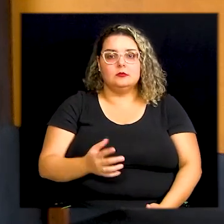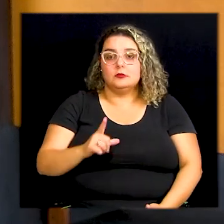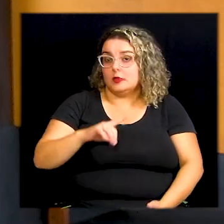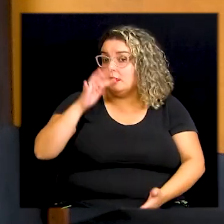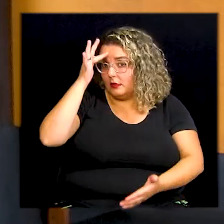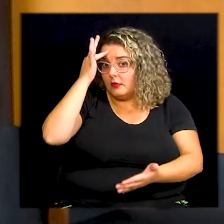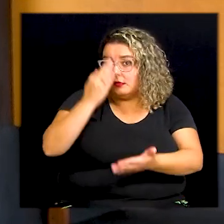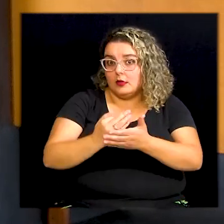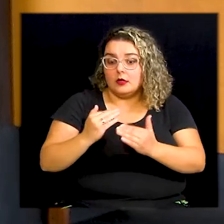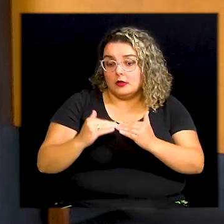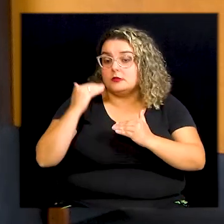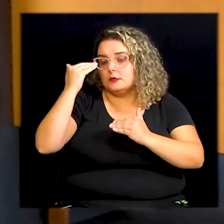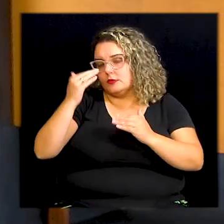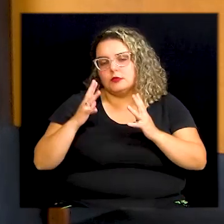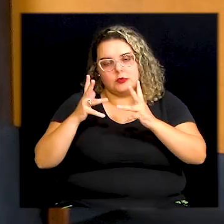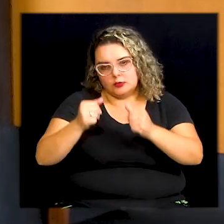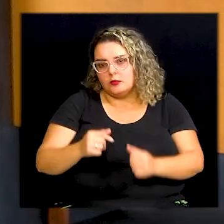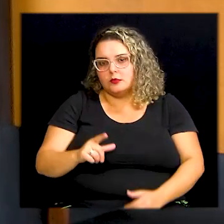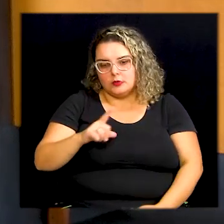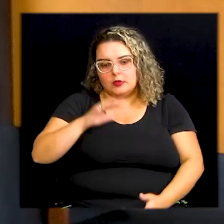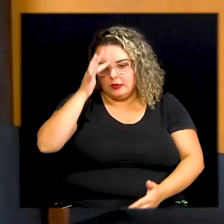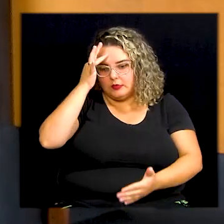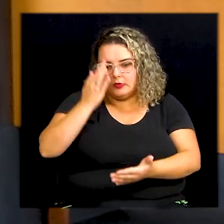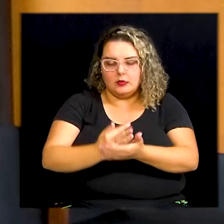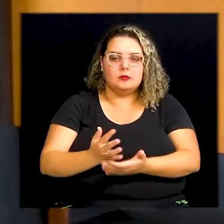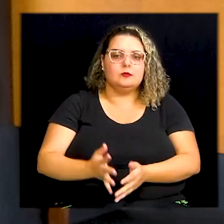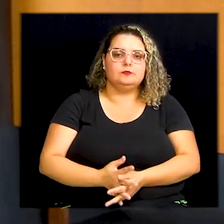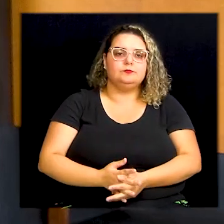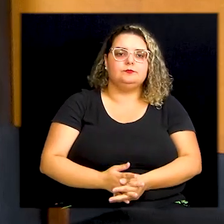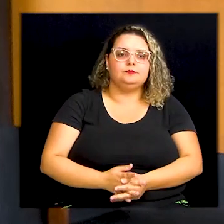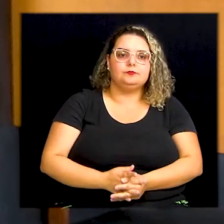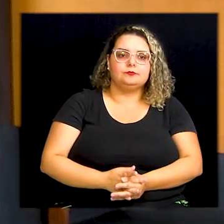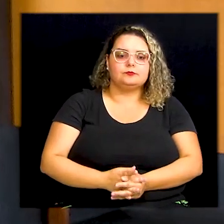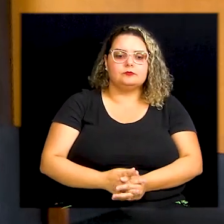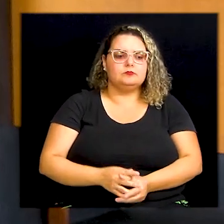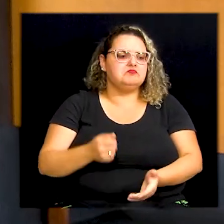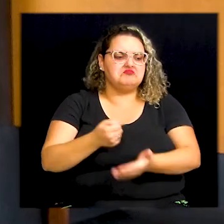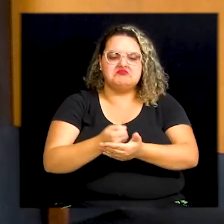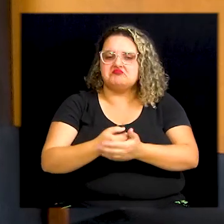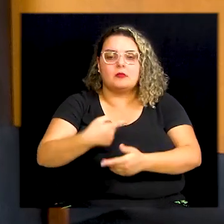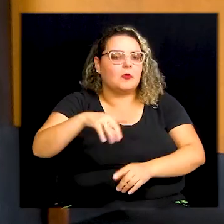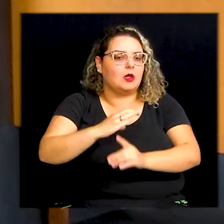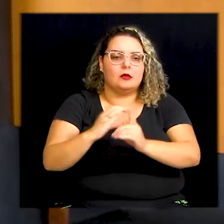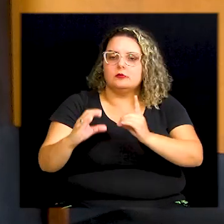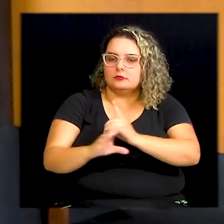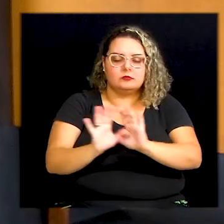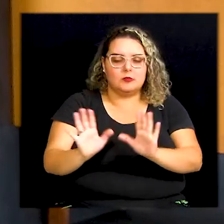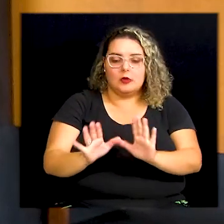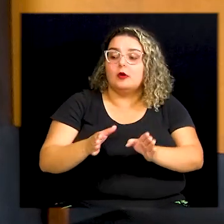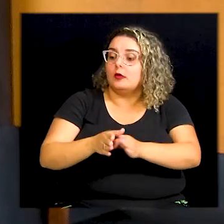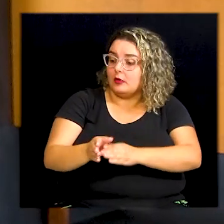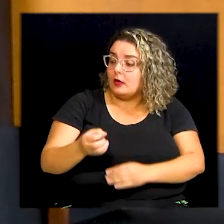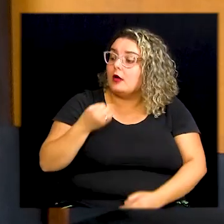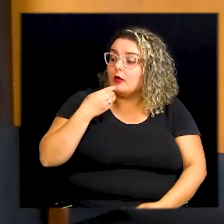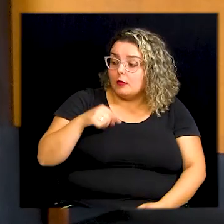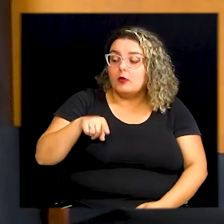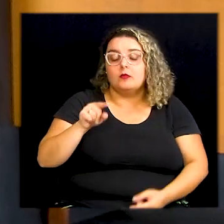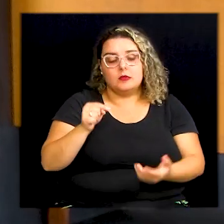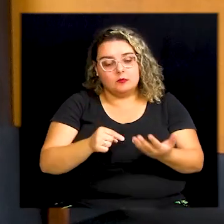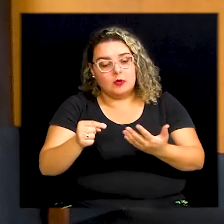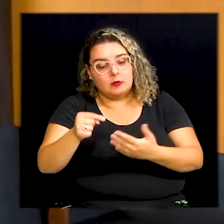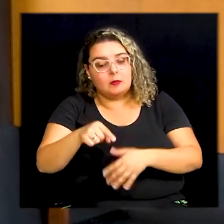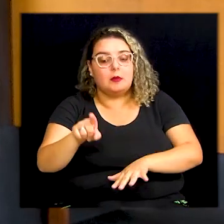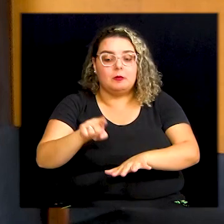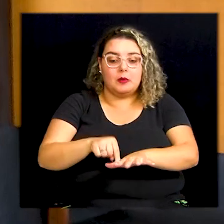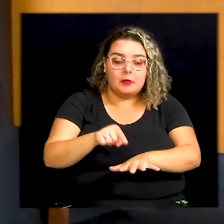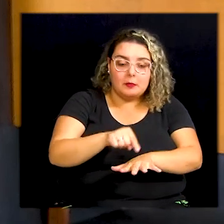Ter fé, acima de tudo ter fé, né? Não cobraram da gente ir no culto, nada, só aconselharam, ó, é bom você fazer isso, é bom